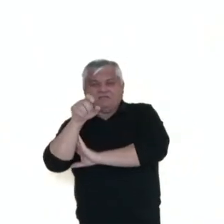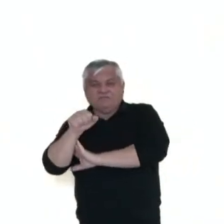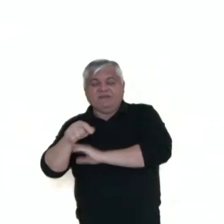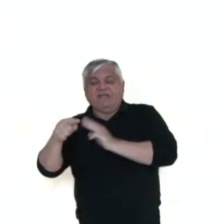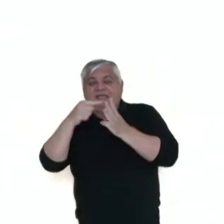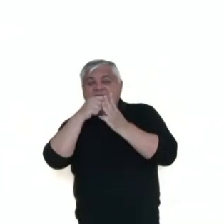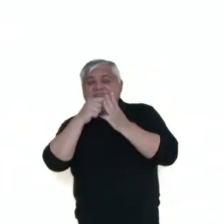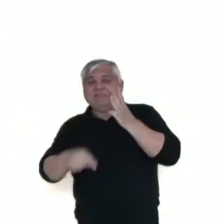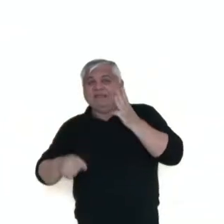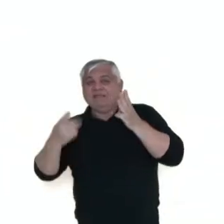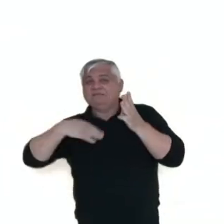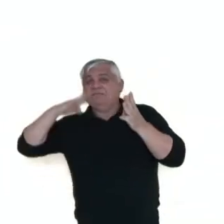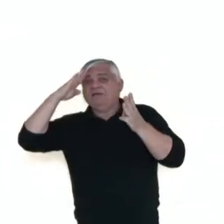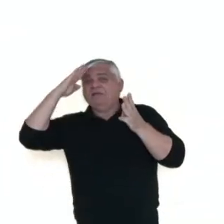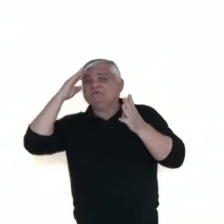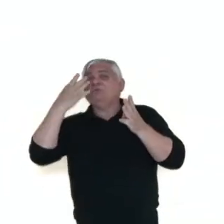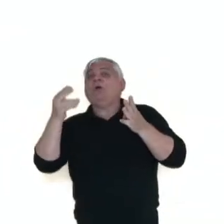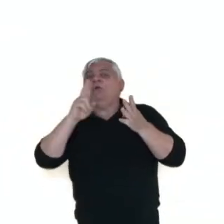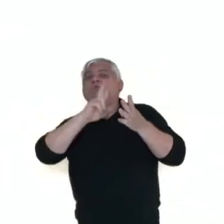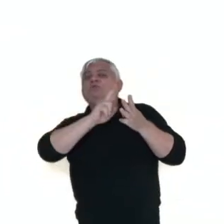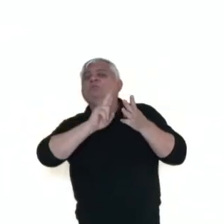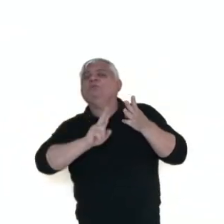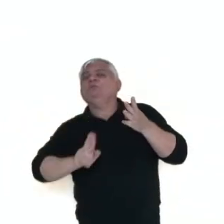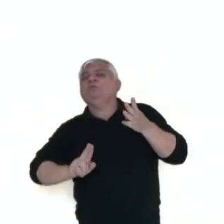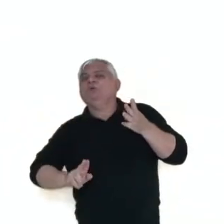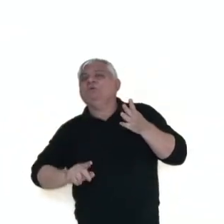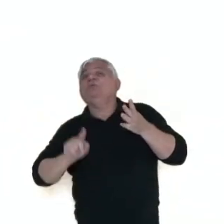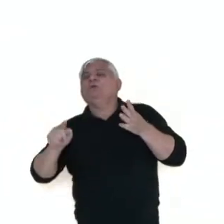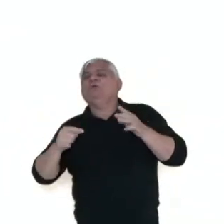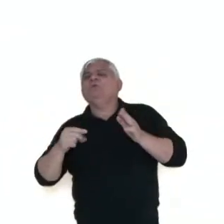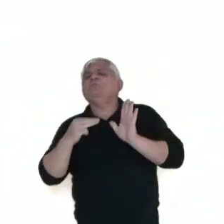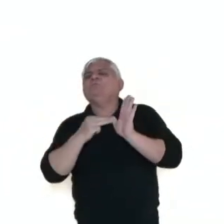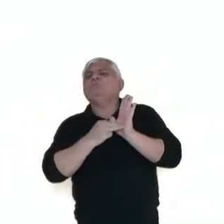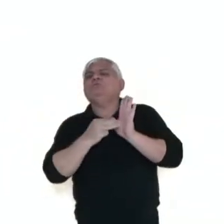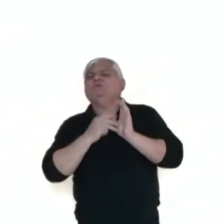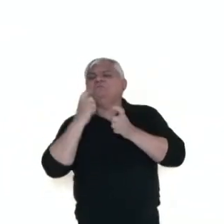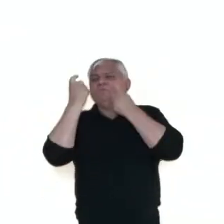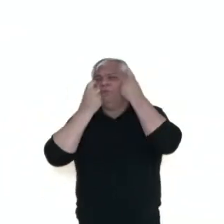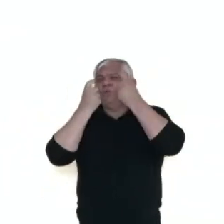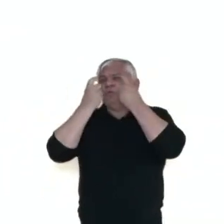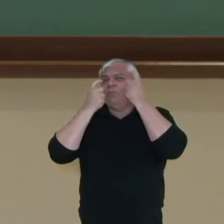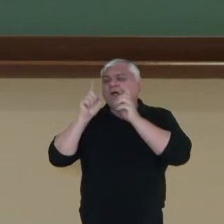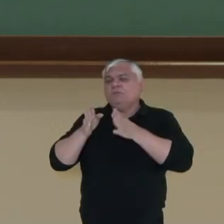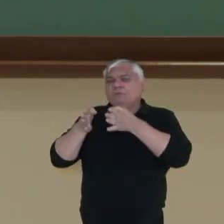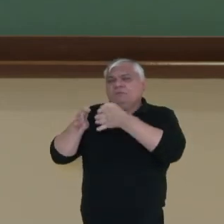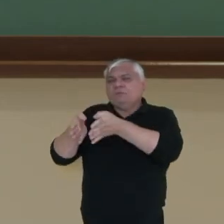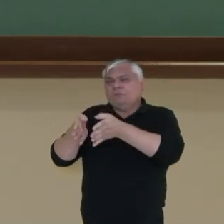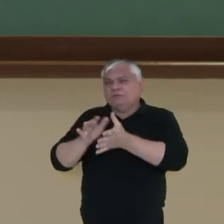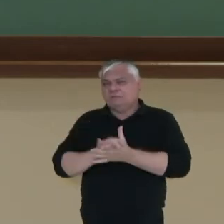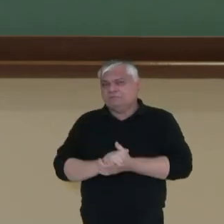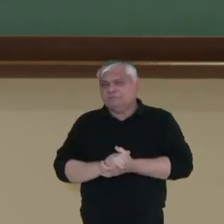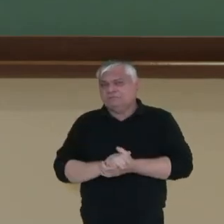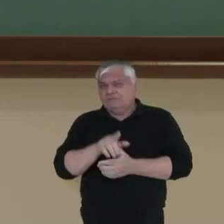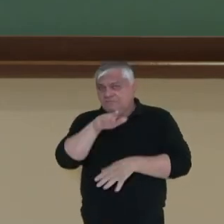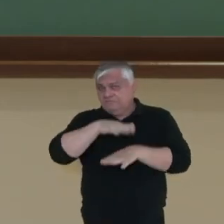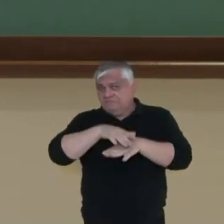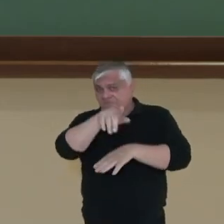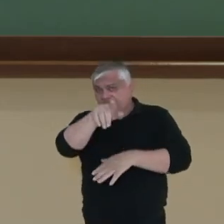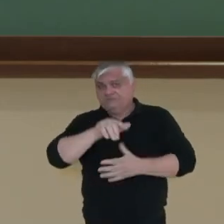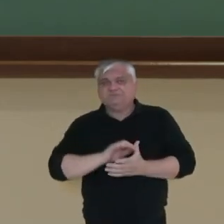potências militares. Quais são elas? Quais são os motivos de preocupação global sobre essa região? Agora é com